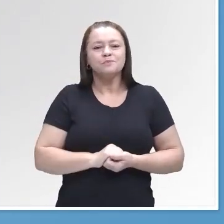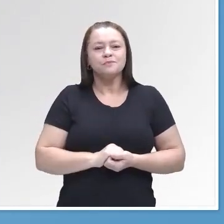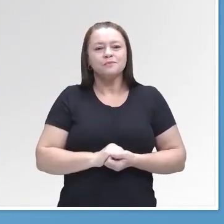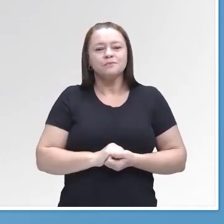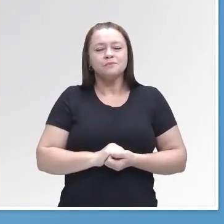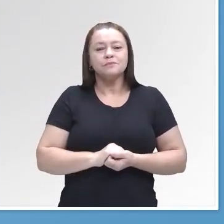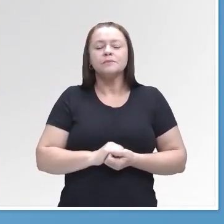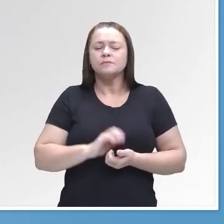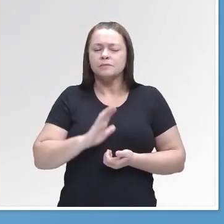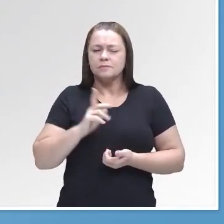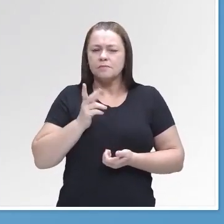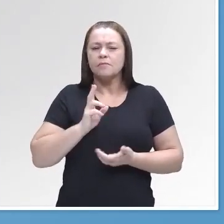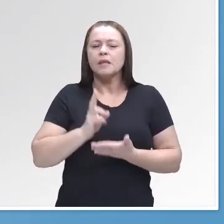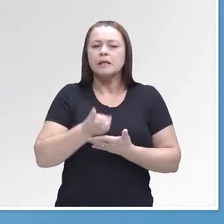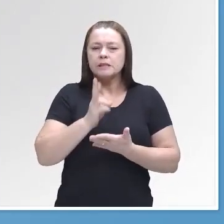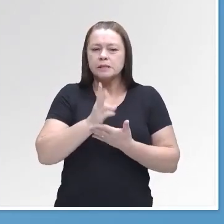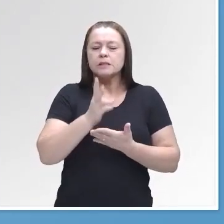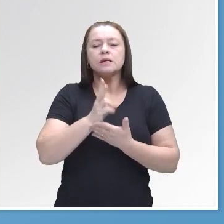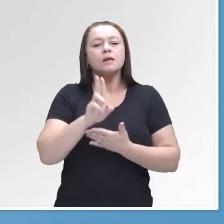Geralmente